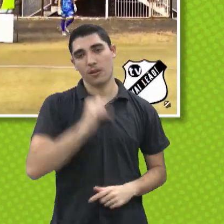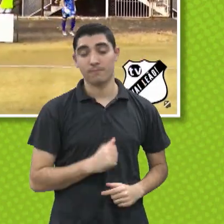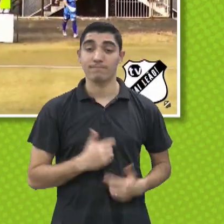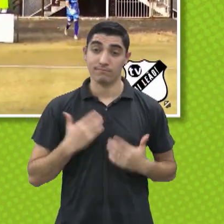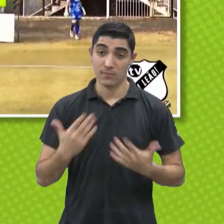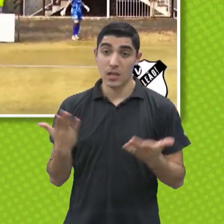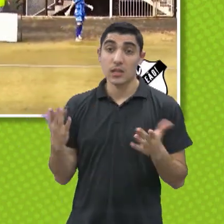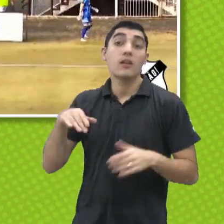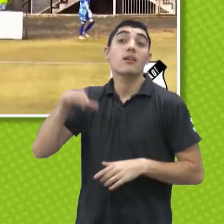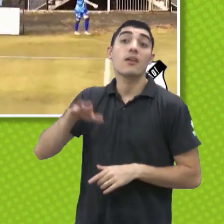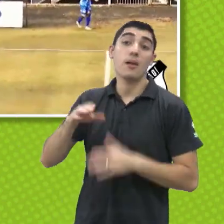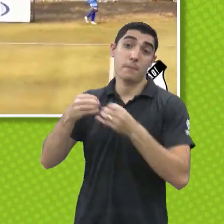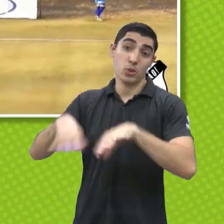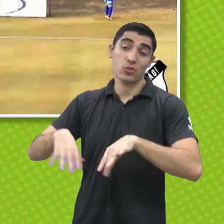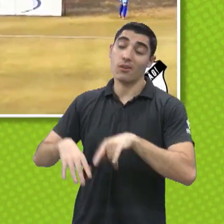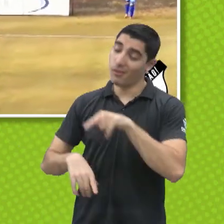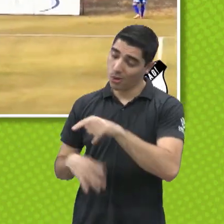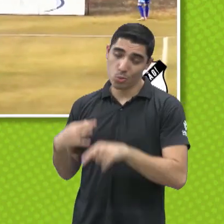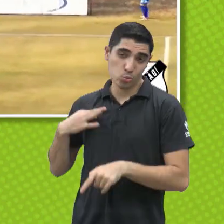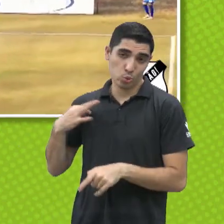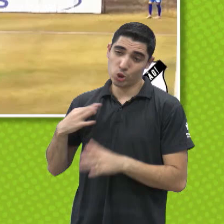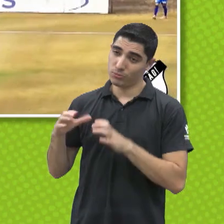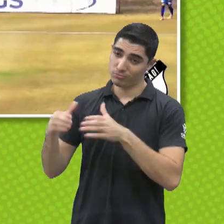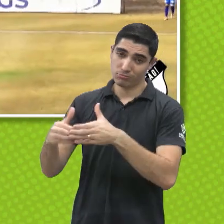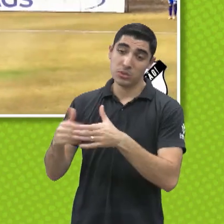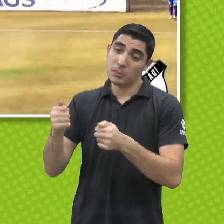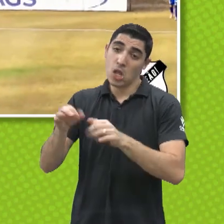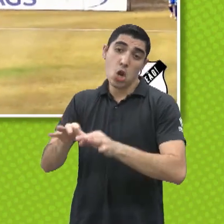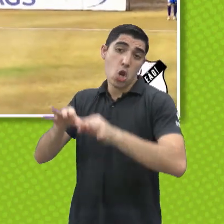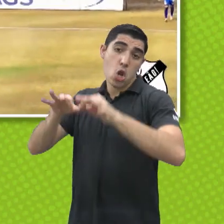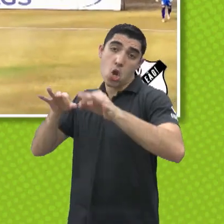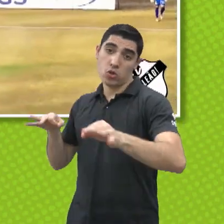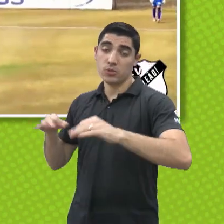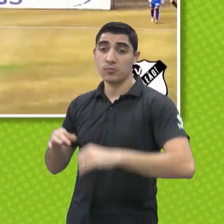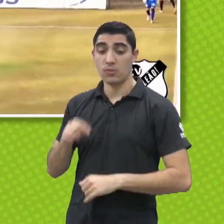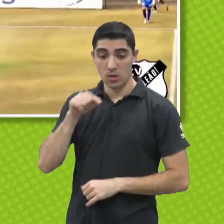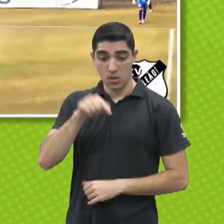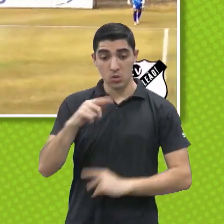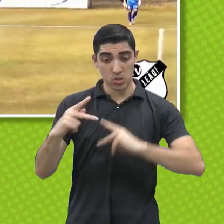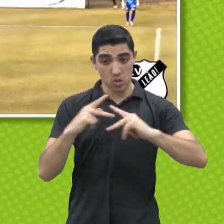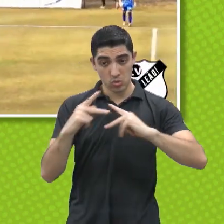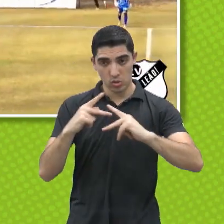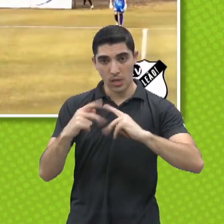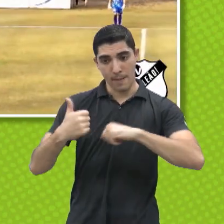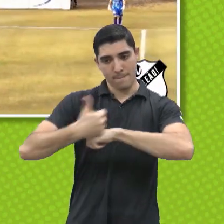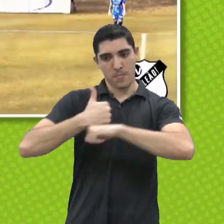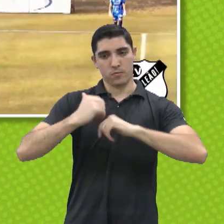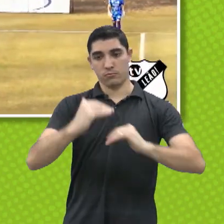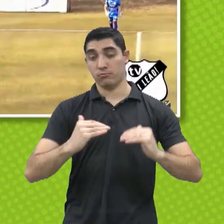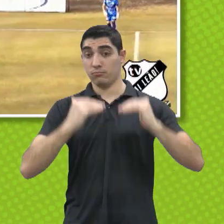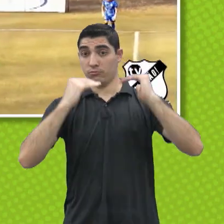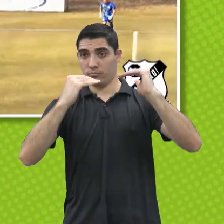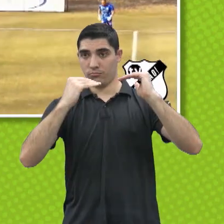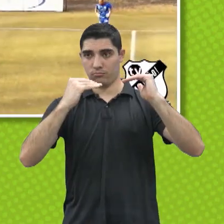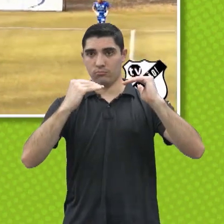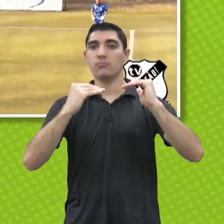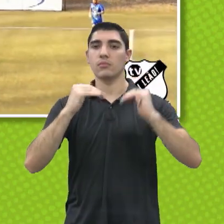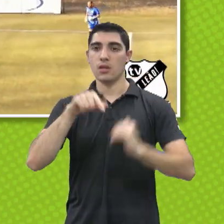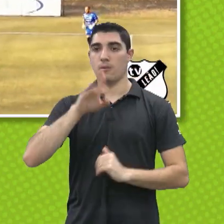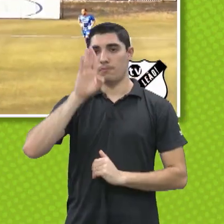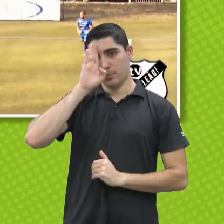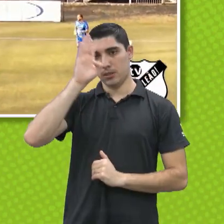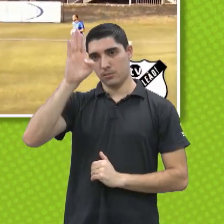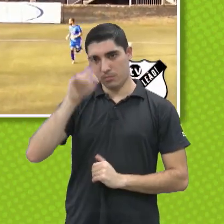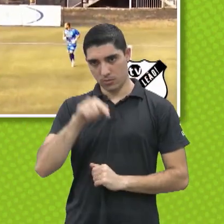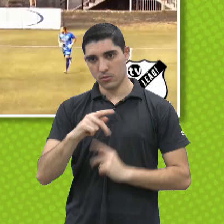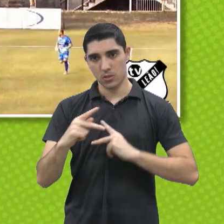O clube que vai ter que jogar longe da cidade. Quando o São José voltar, o São José é profissional, time adulto, time, né, o principal do São